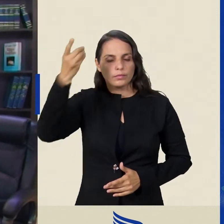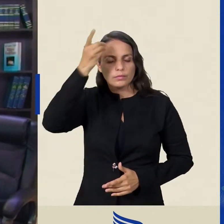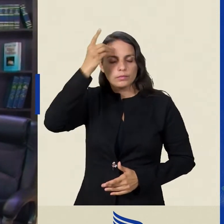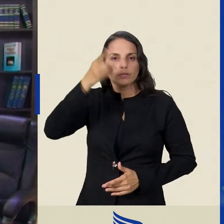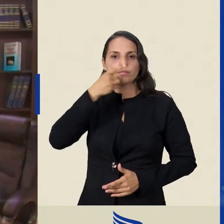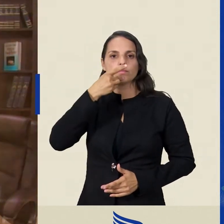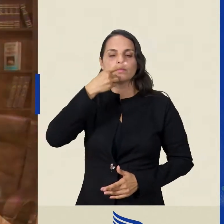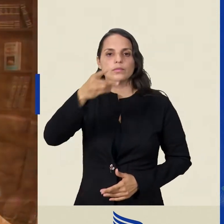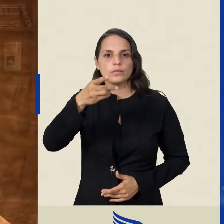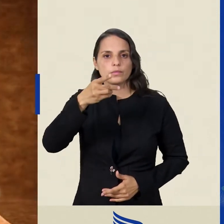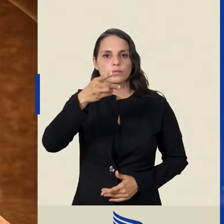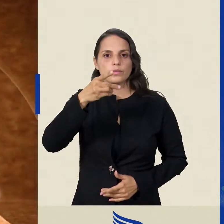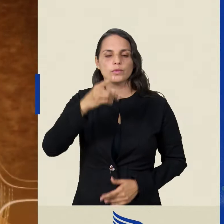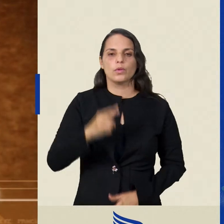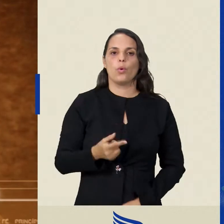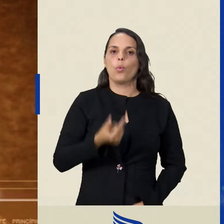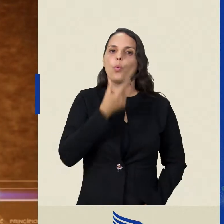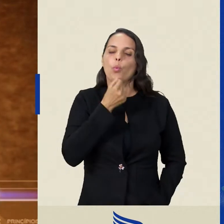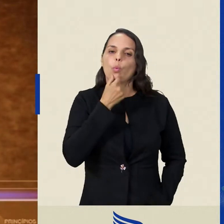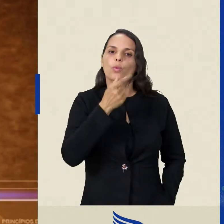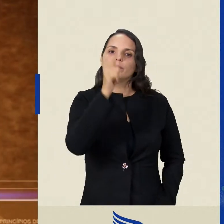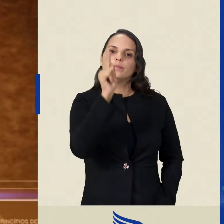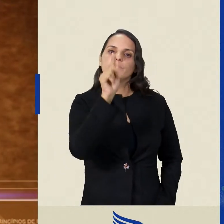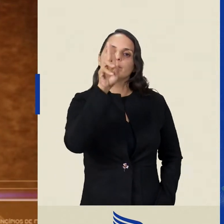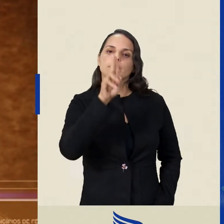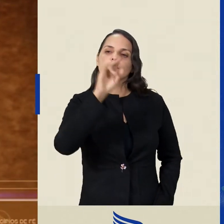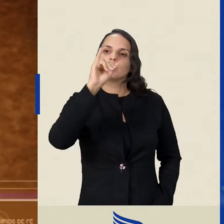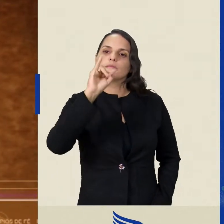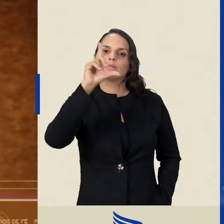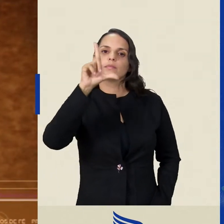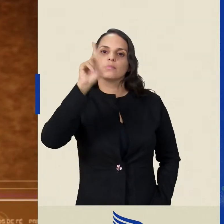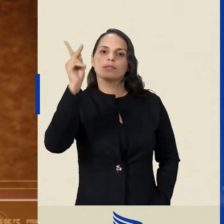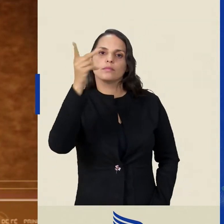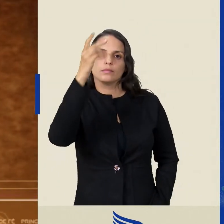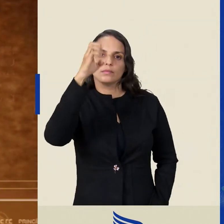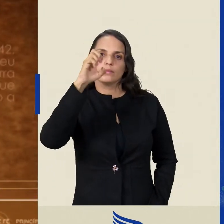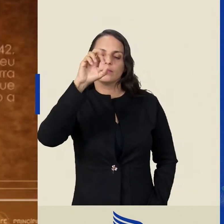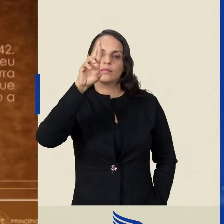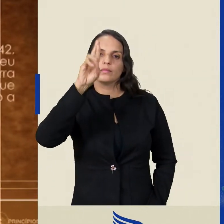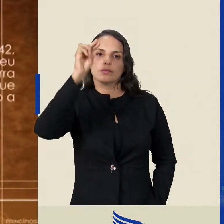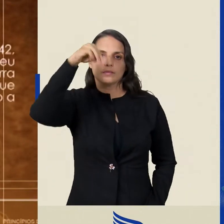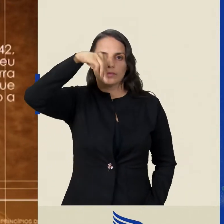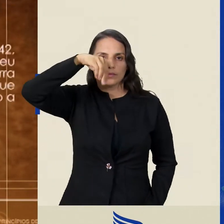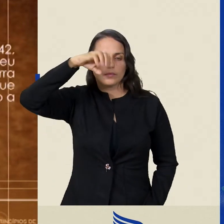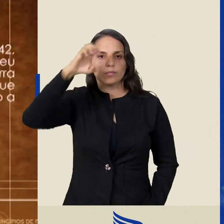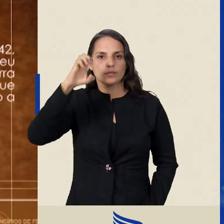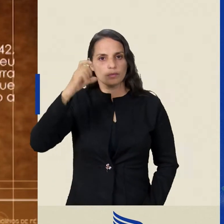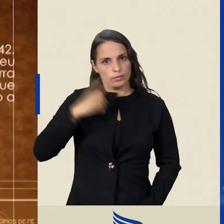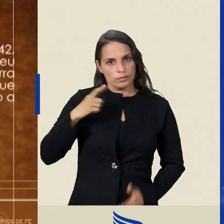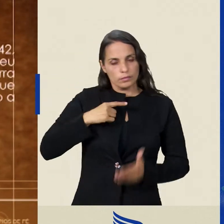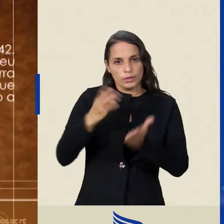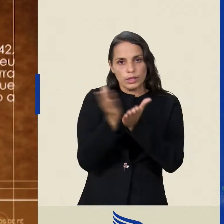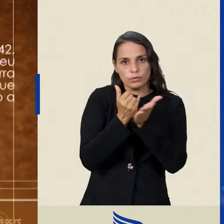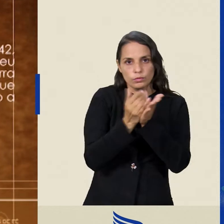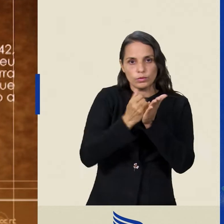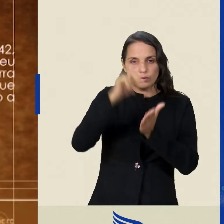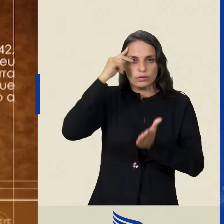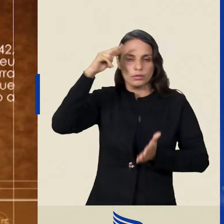profético foi Guilherme Foy. Isso está comprovado no livro A História da Nossa Igreja,